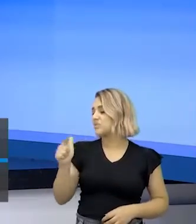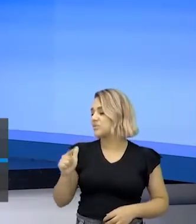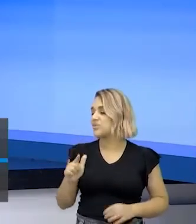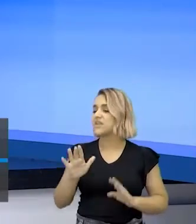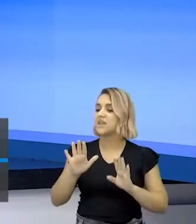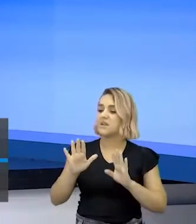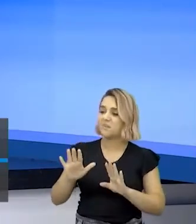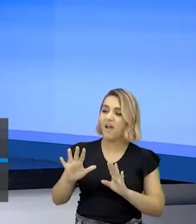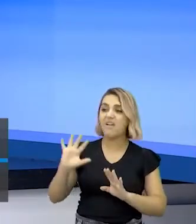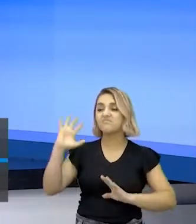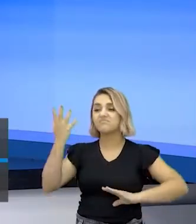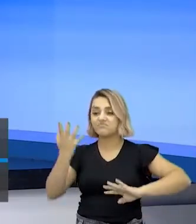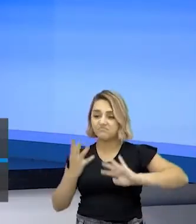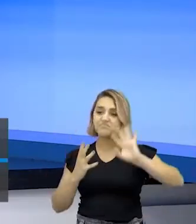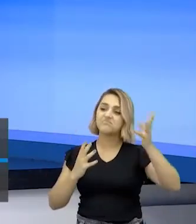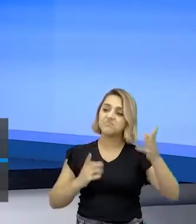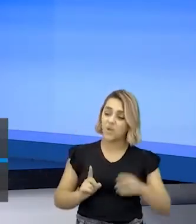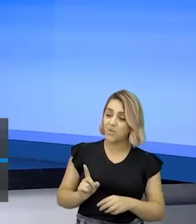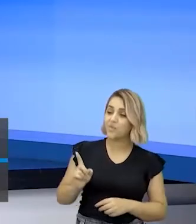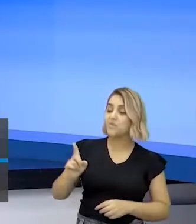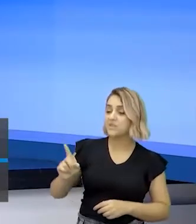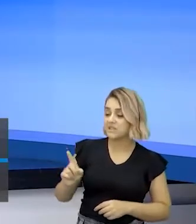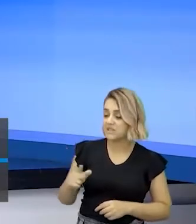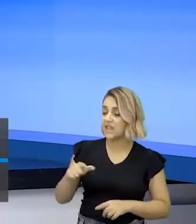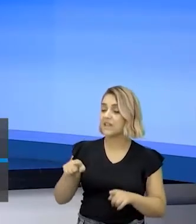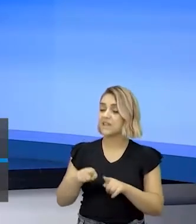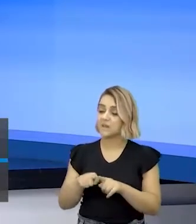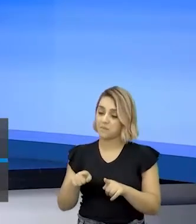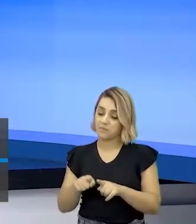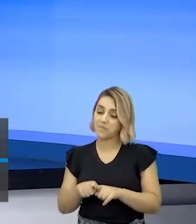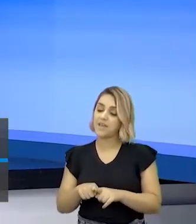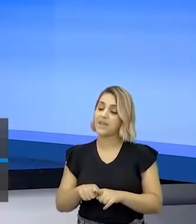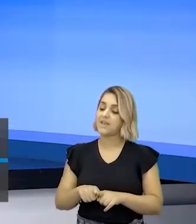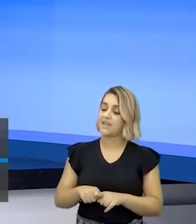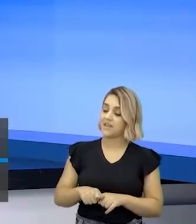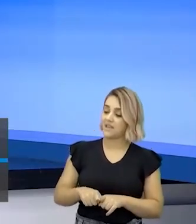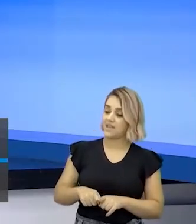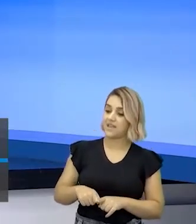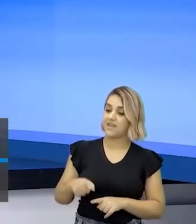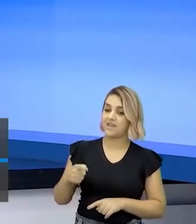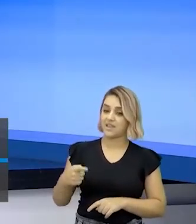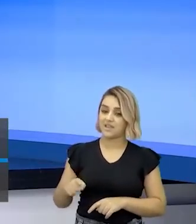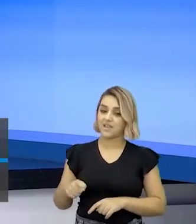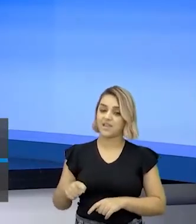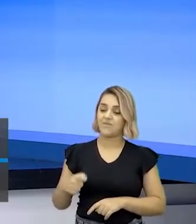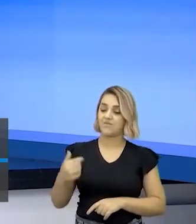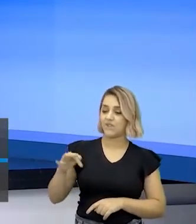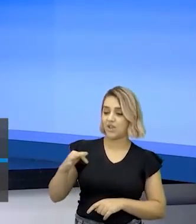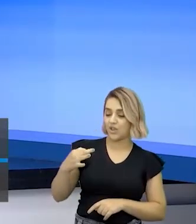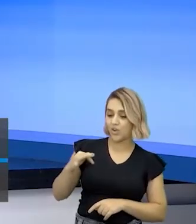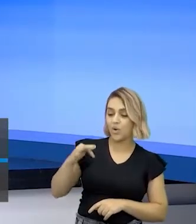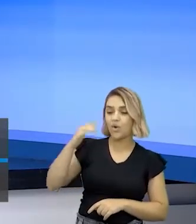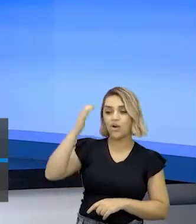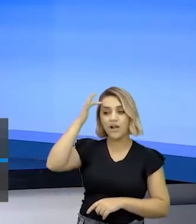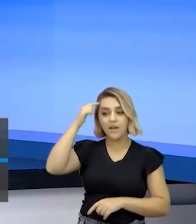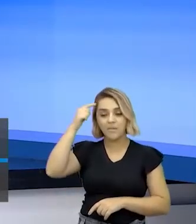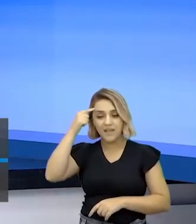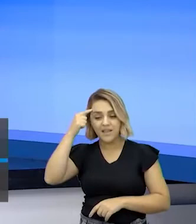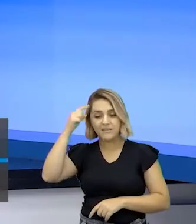Mas, eventualmente, você será acometida também por cefaleia, dor lombar, alteração de